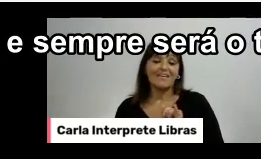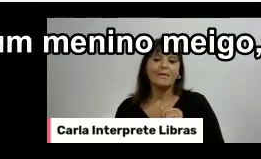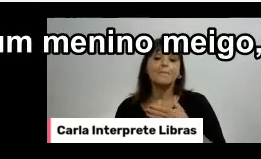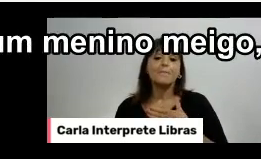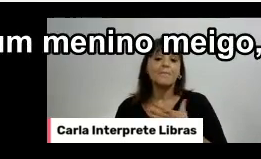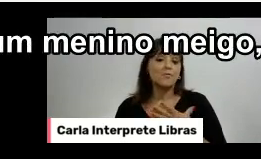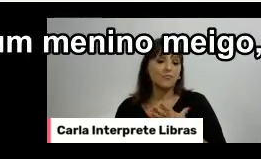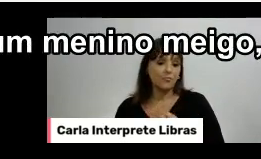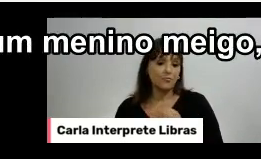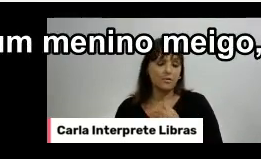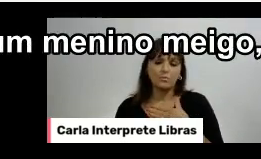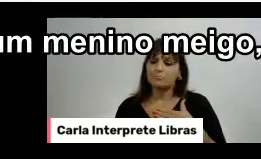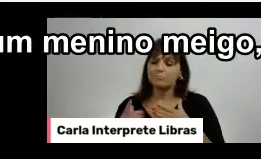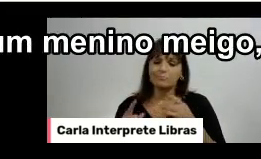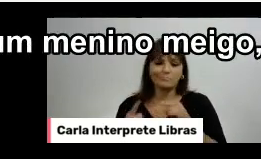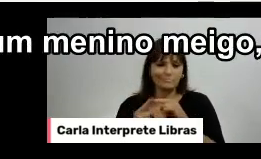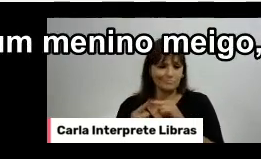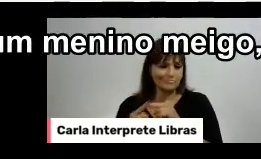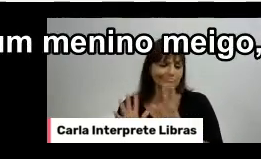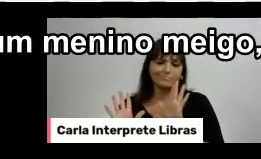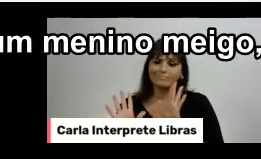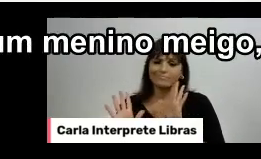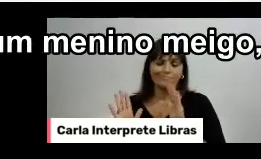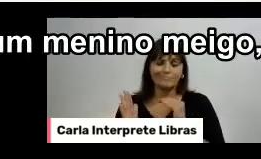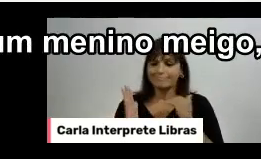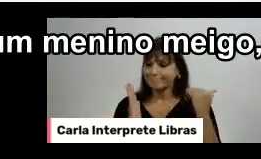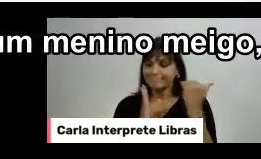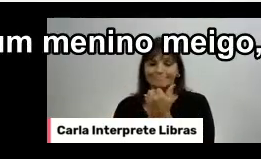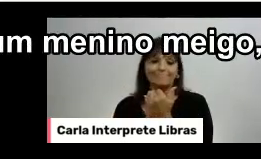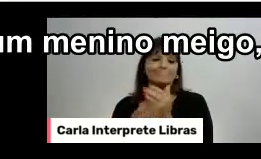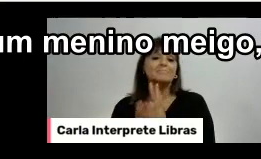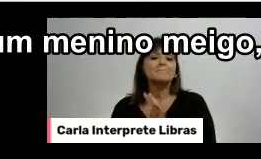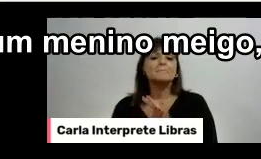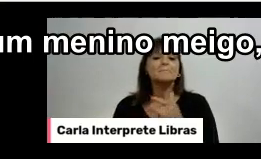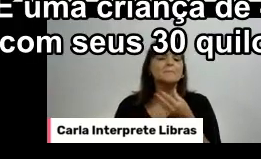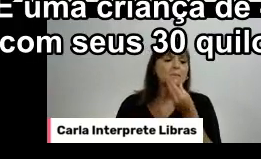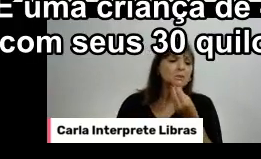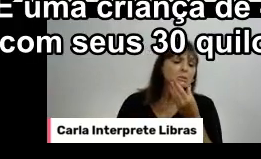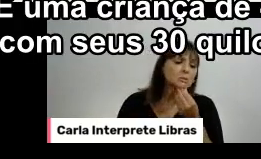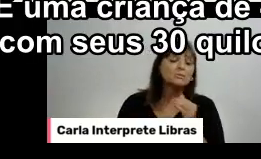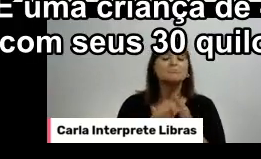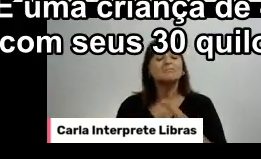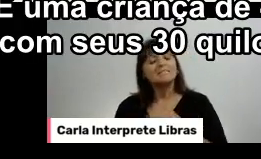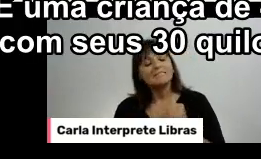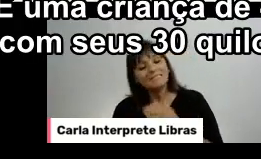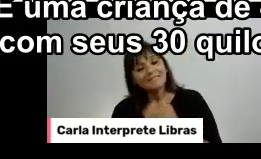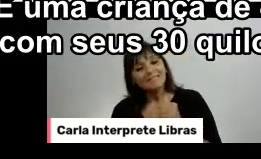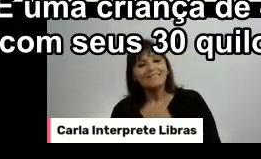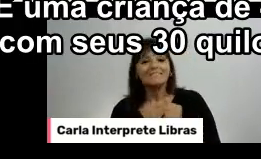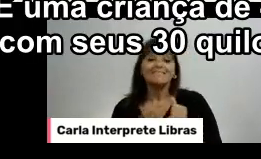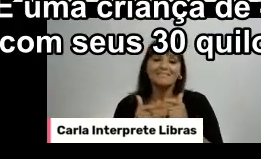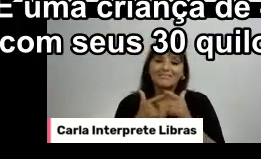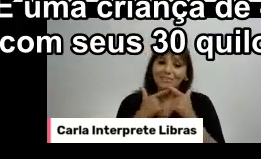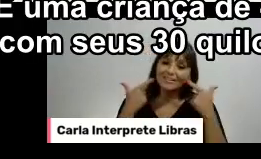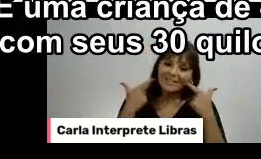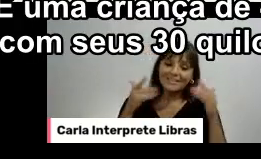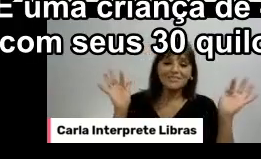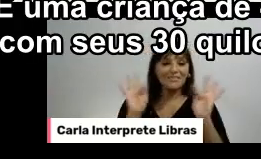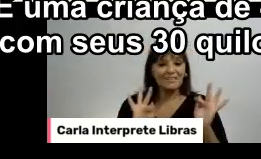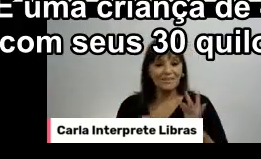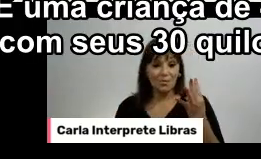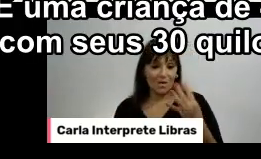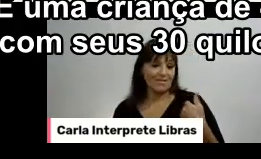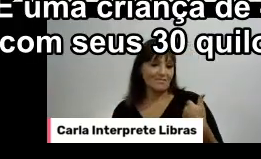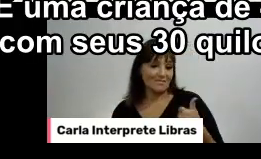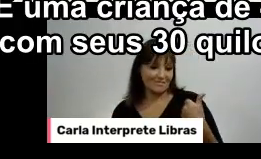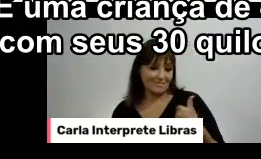objetivos. O Eric é um menino meigo, carinhoso, sorridente, feliz. É uma criança de 4 anos e meio, forte,